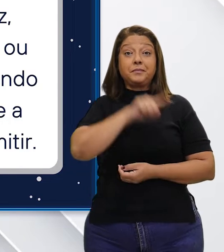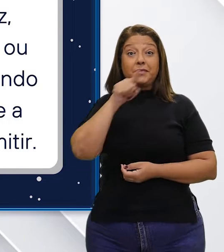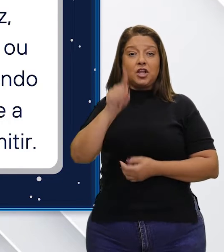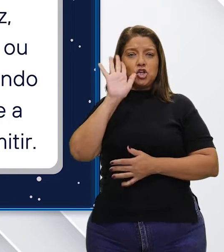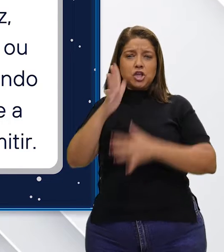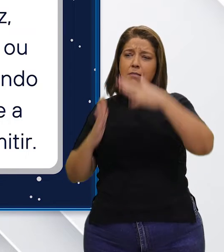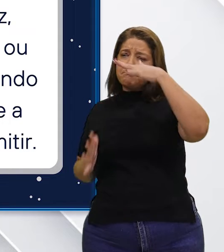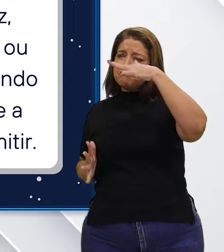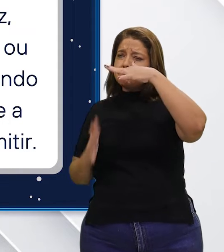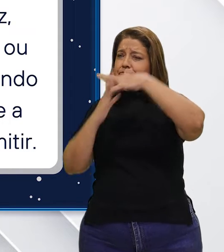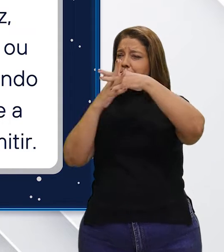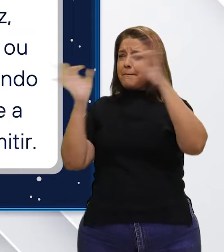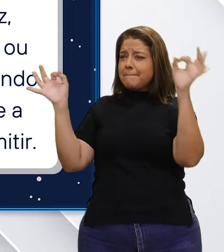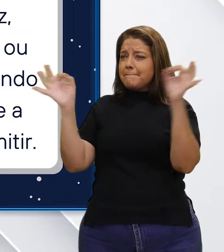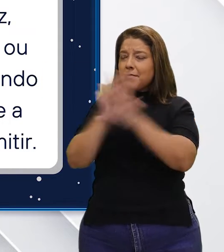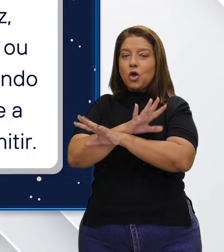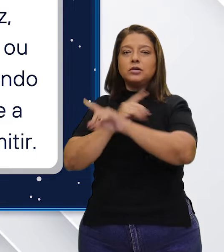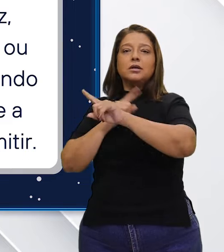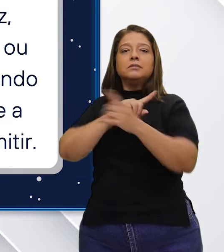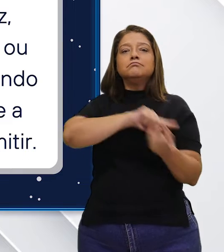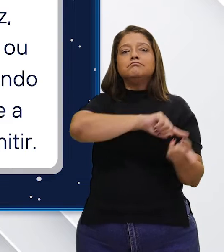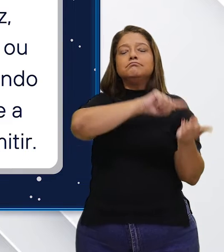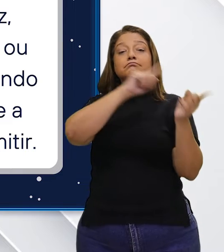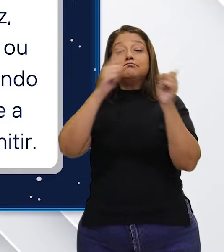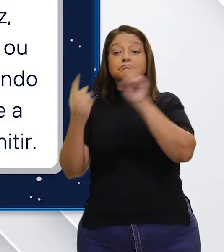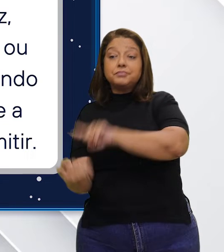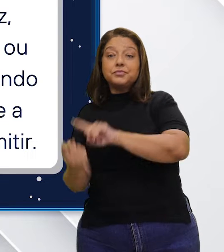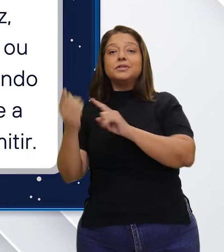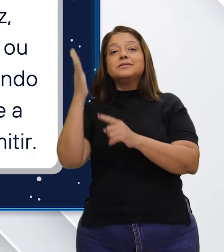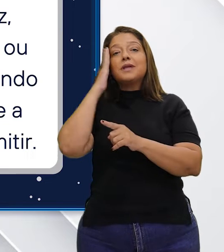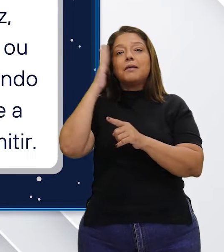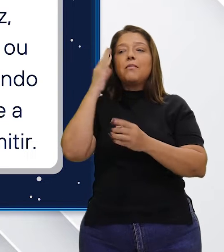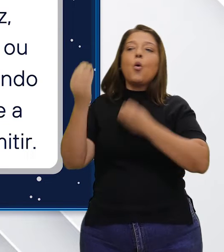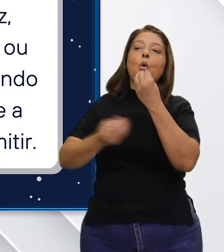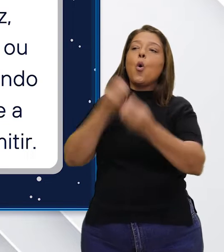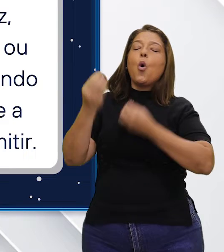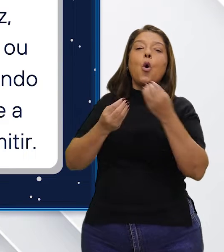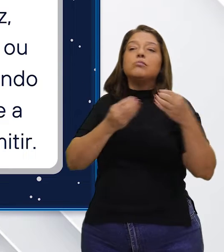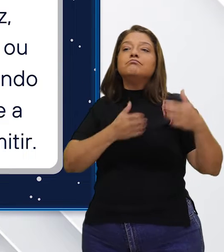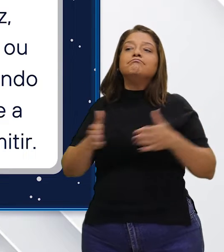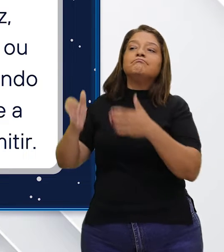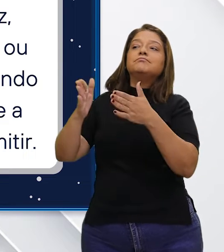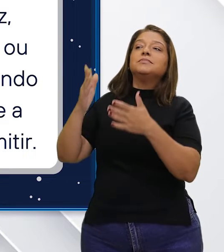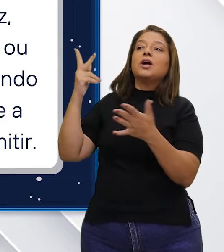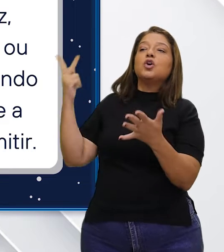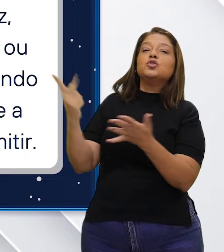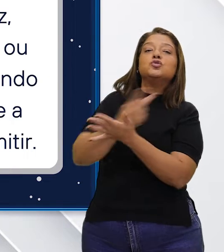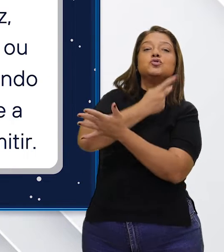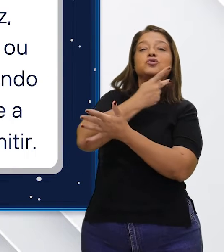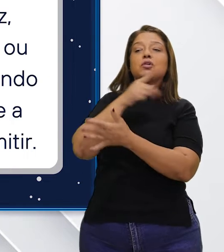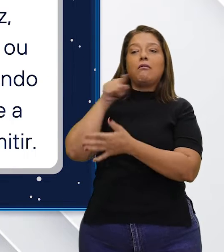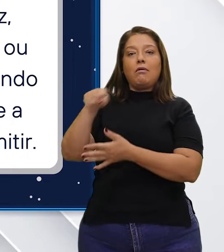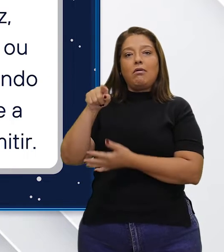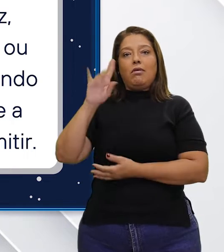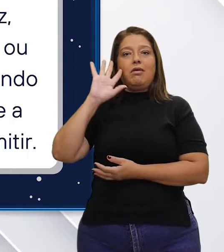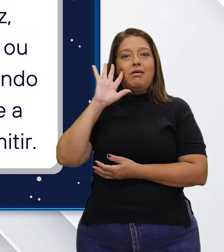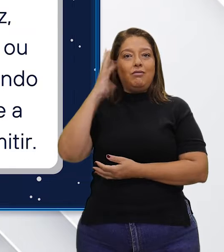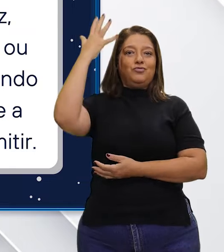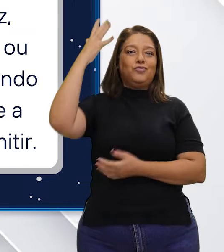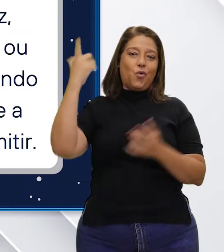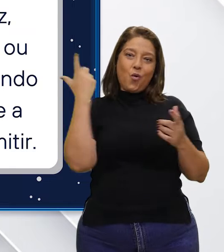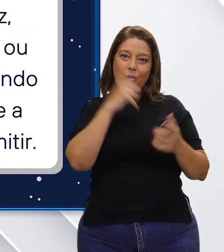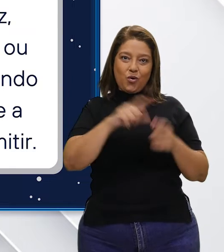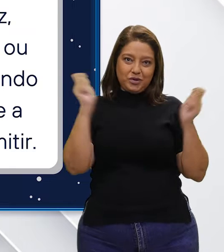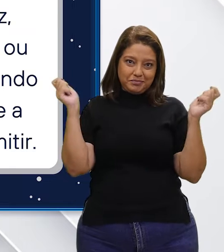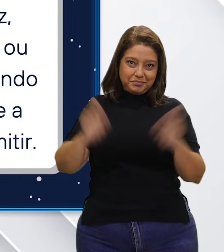conflito. Após o clímax, a lenda caminha para a resolução do conflito, onde o problema